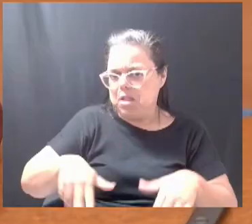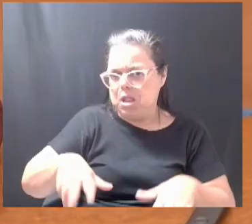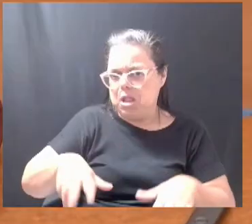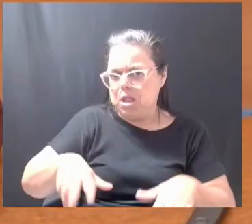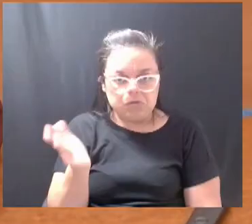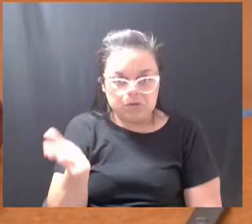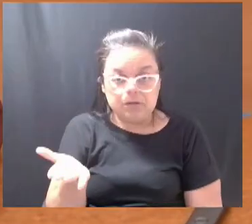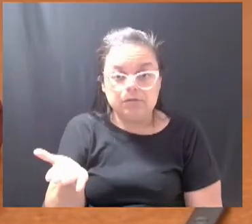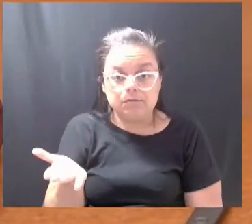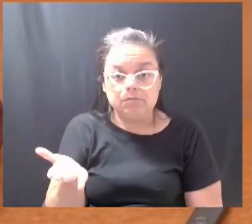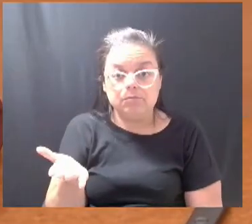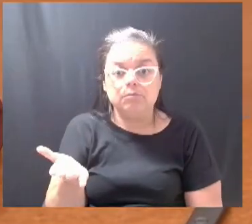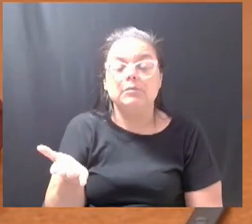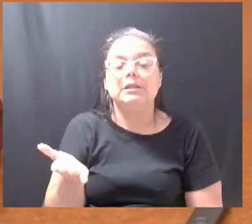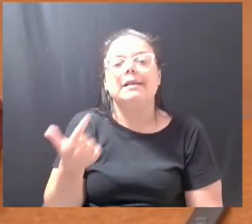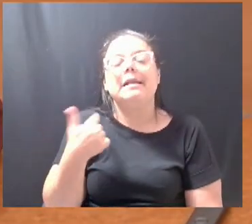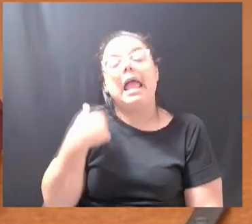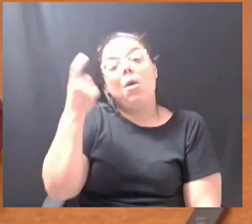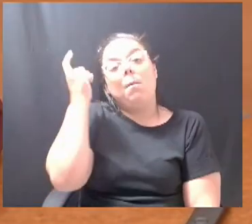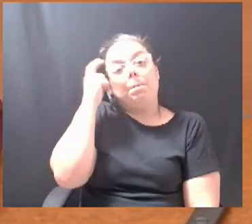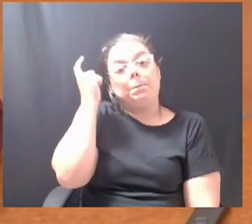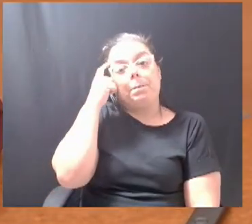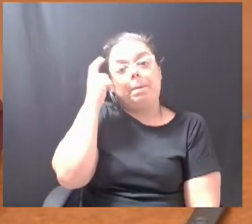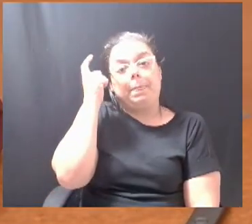estava pensando,